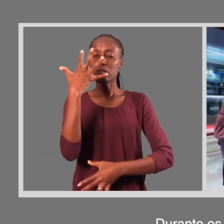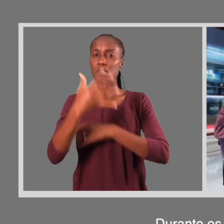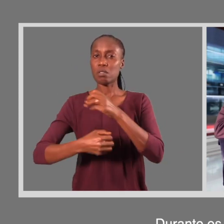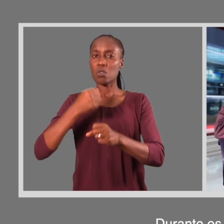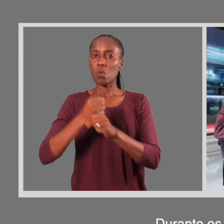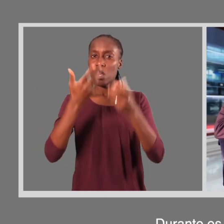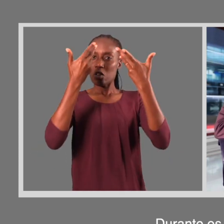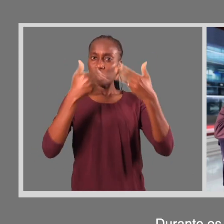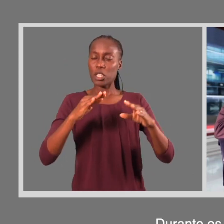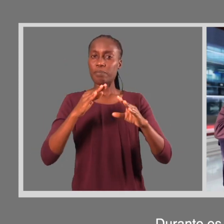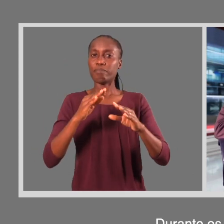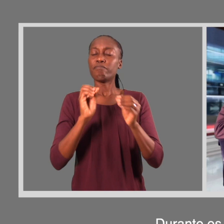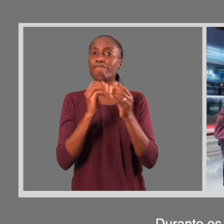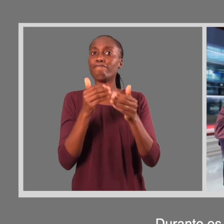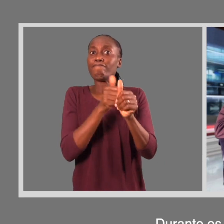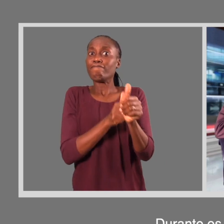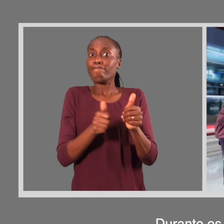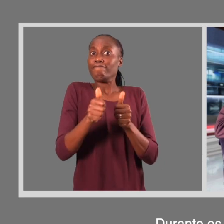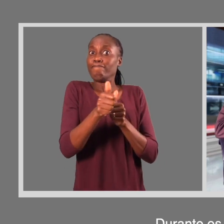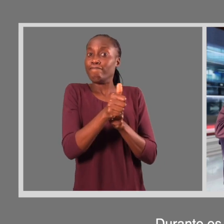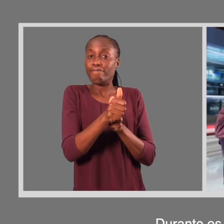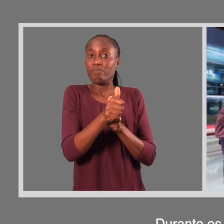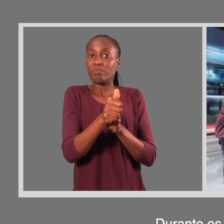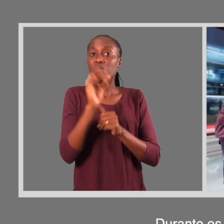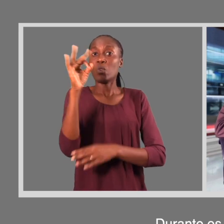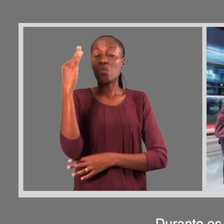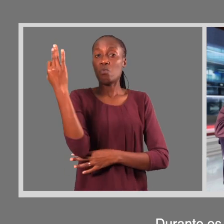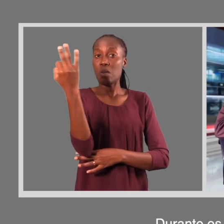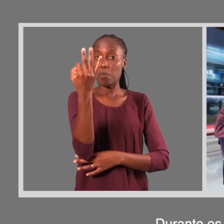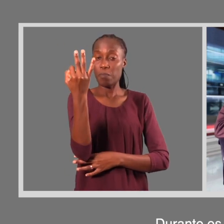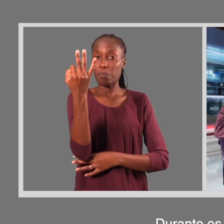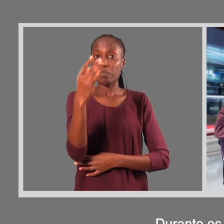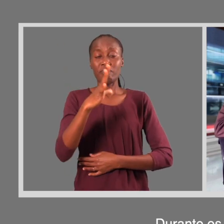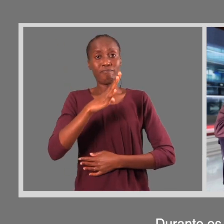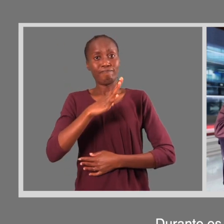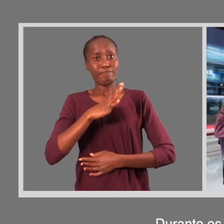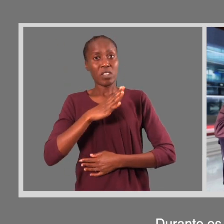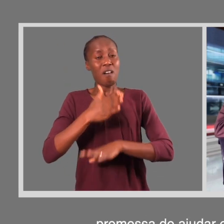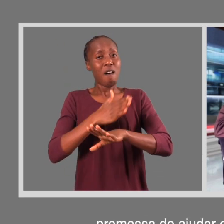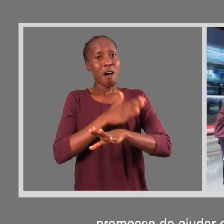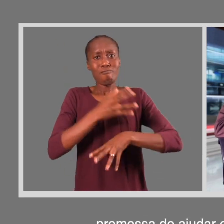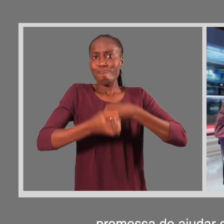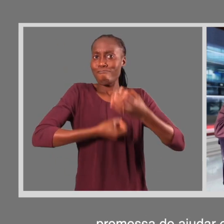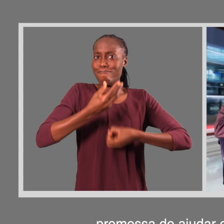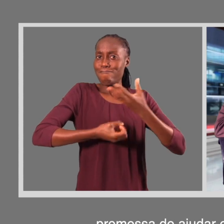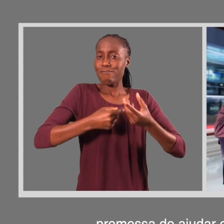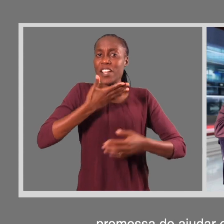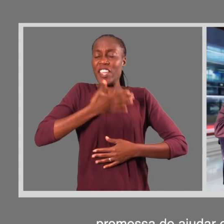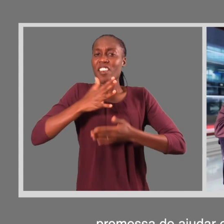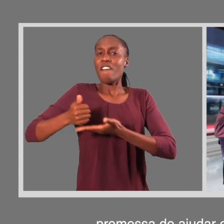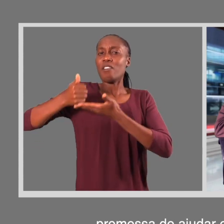os cinco anos que esteve à frente do FAMOD, houve no manifesto promessa de